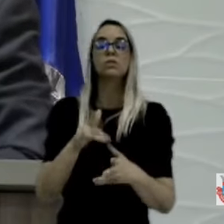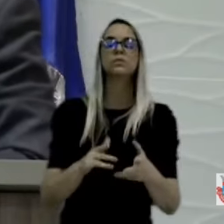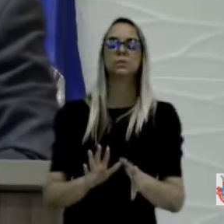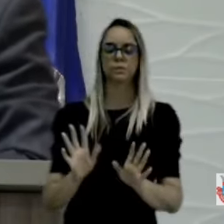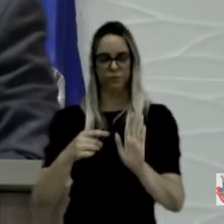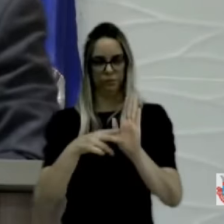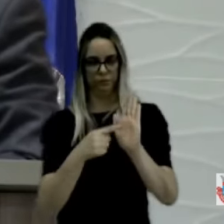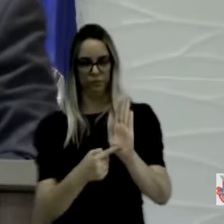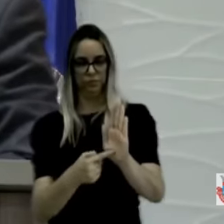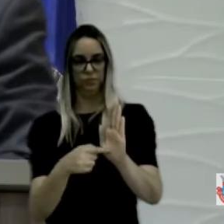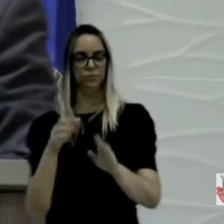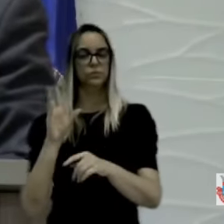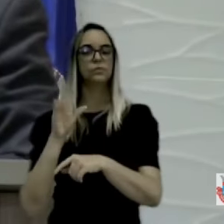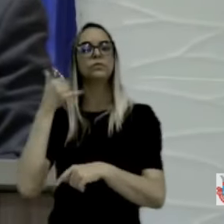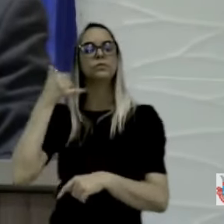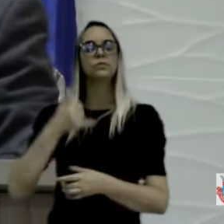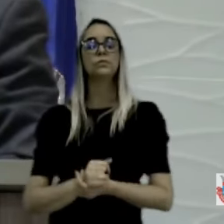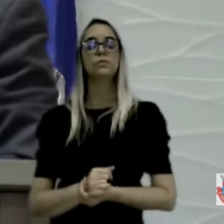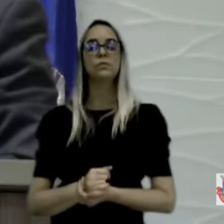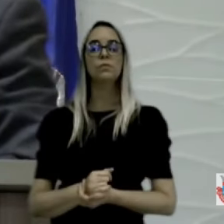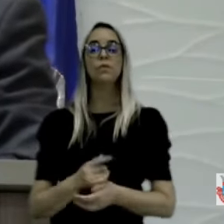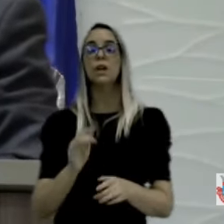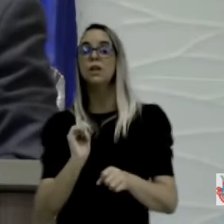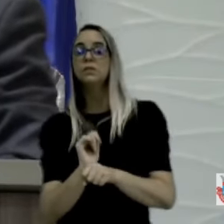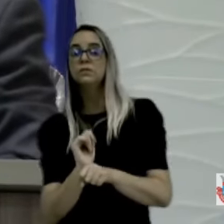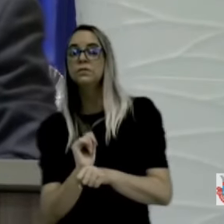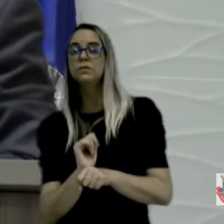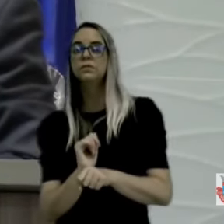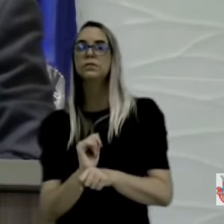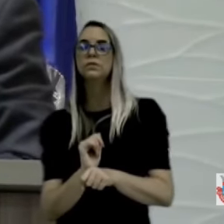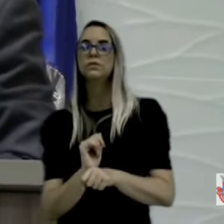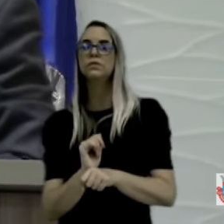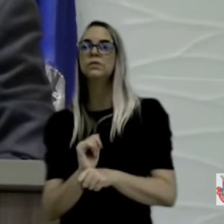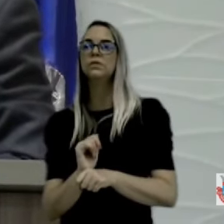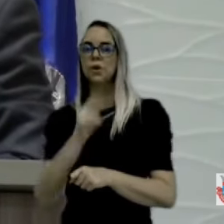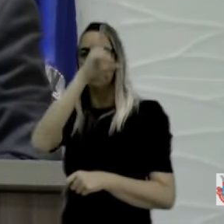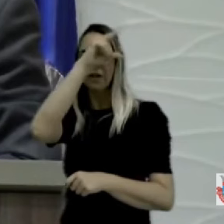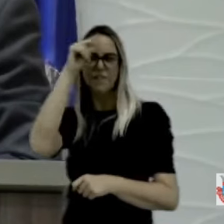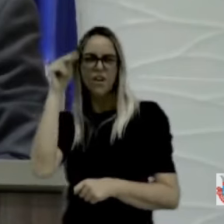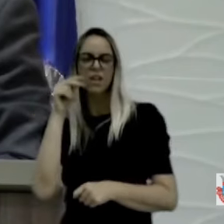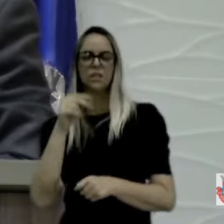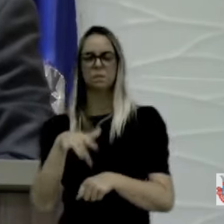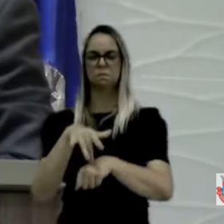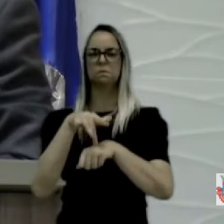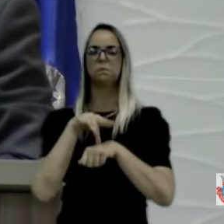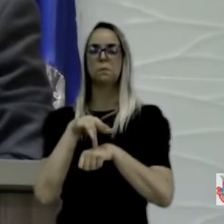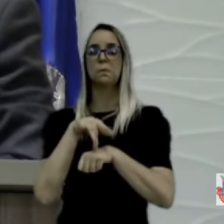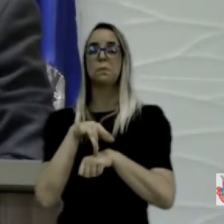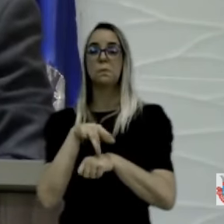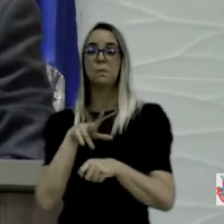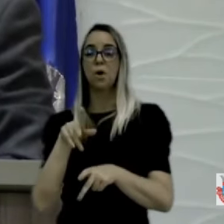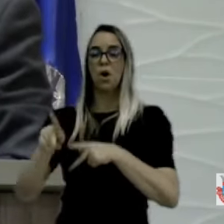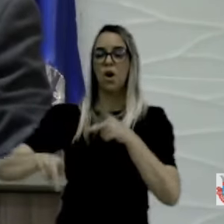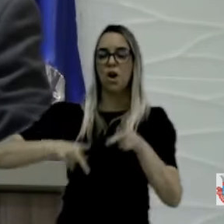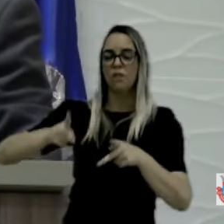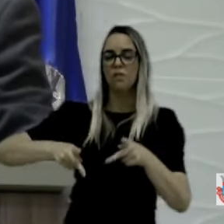Enquanto um prefeito omisso ao povo, um